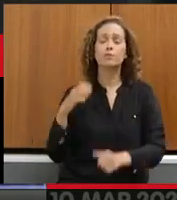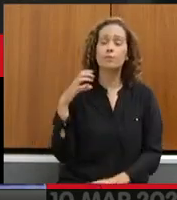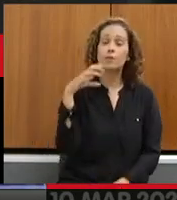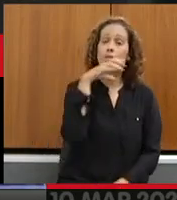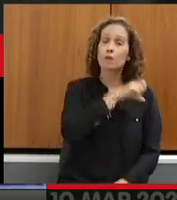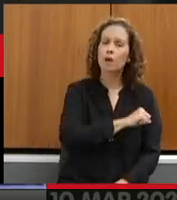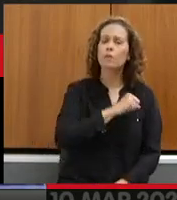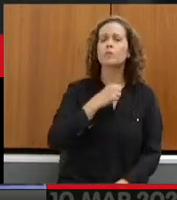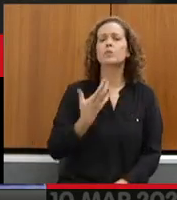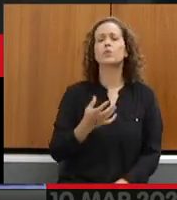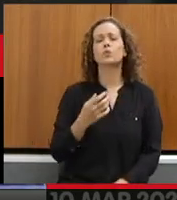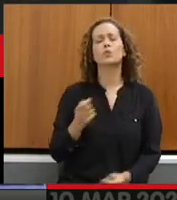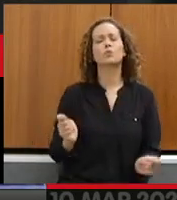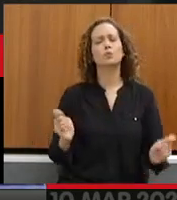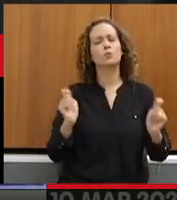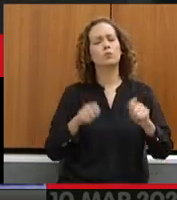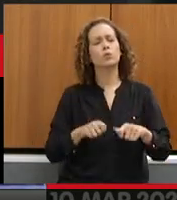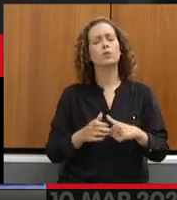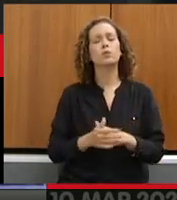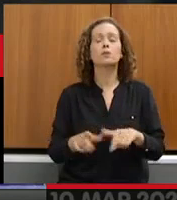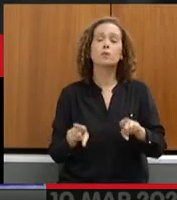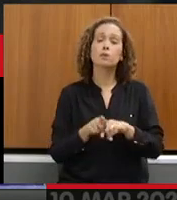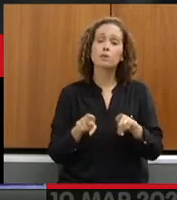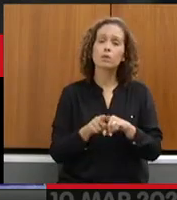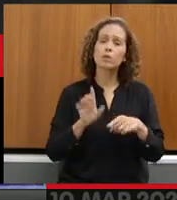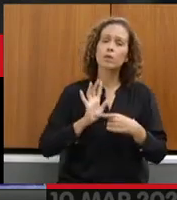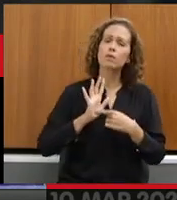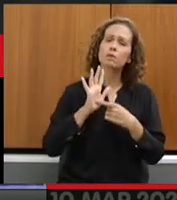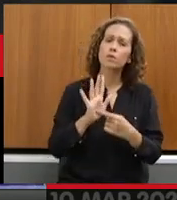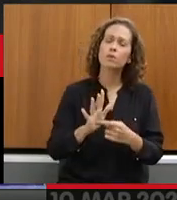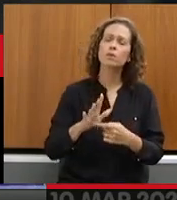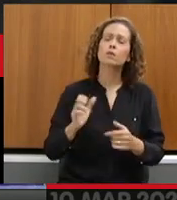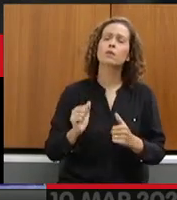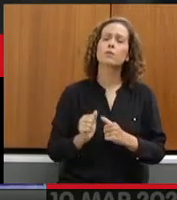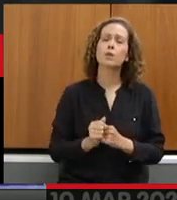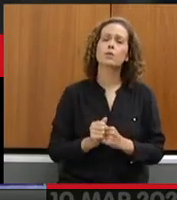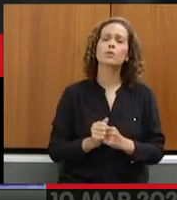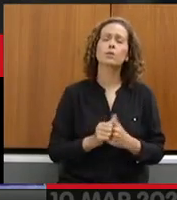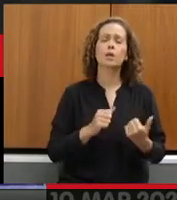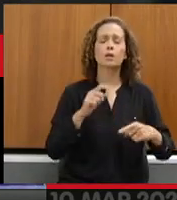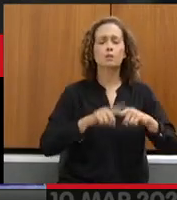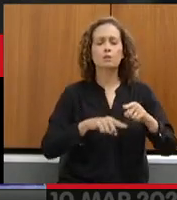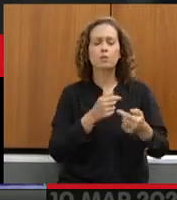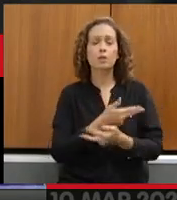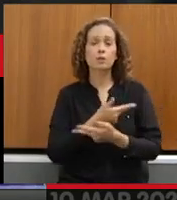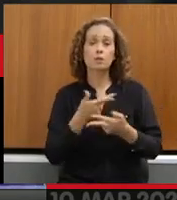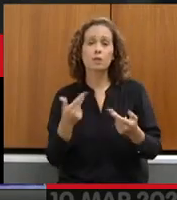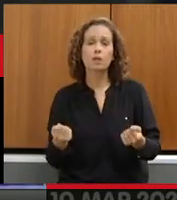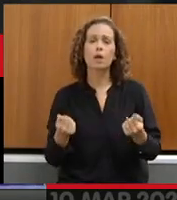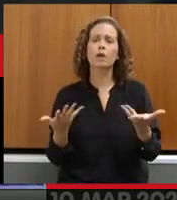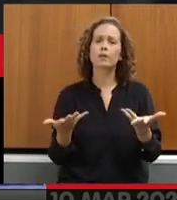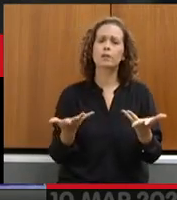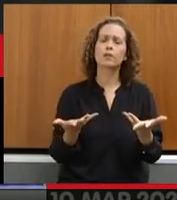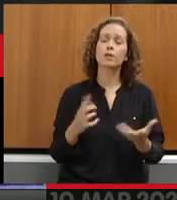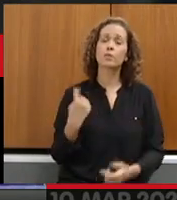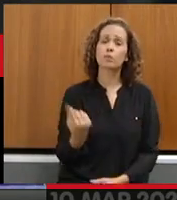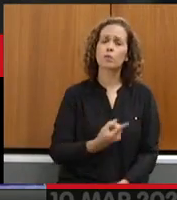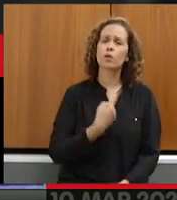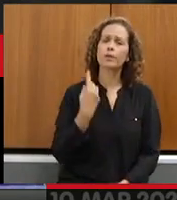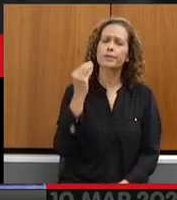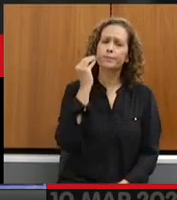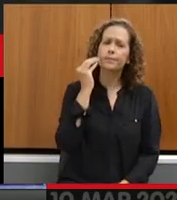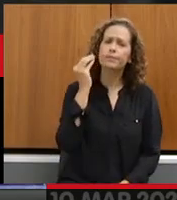impactos assistencial a formas colocar em operação imediatamente o equipamento a gente sempre tenta viabilizar o